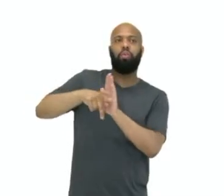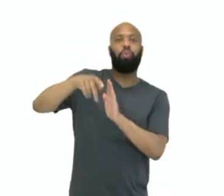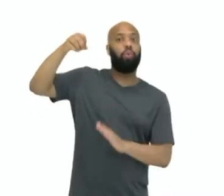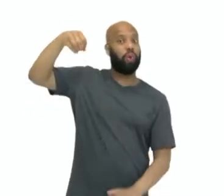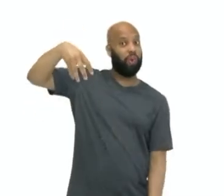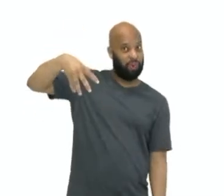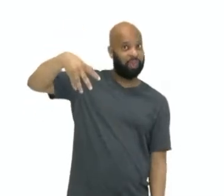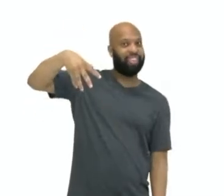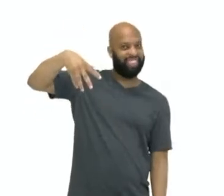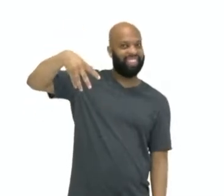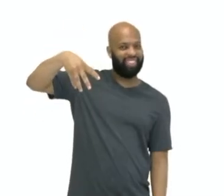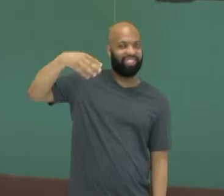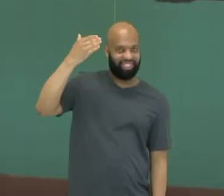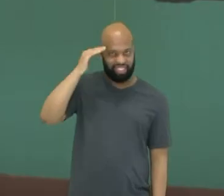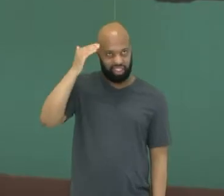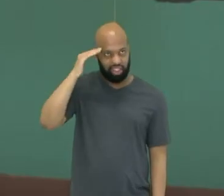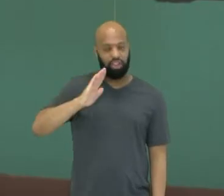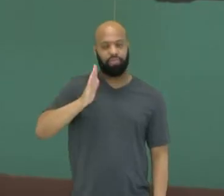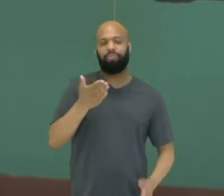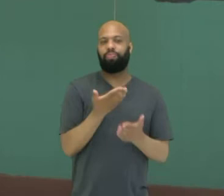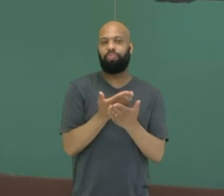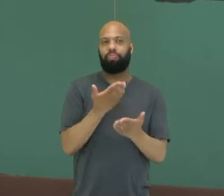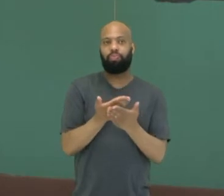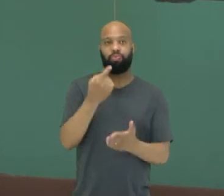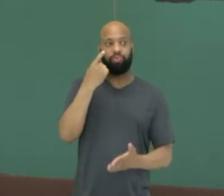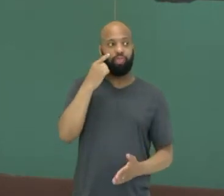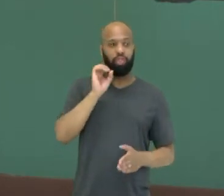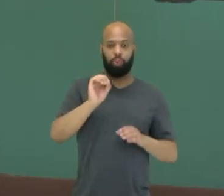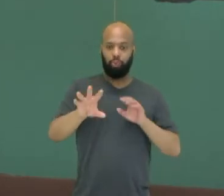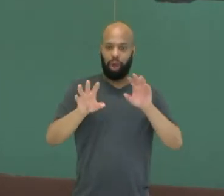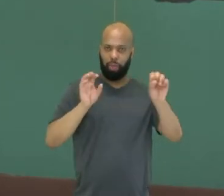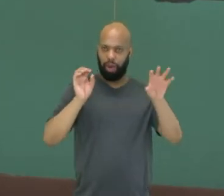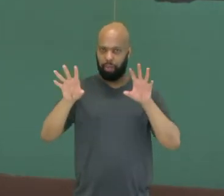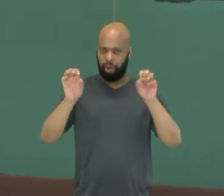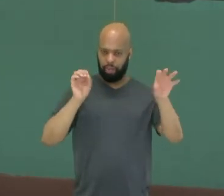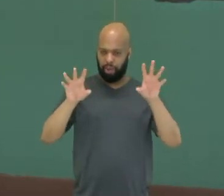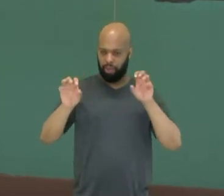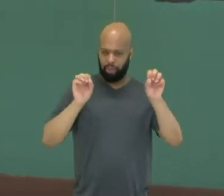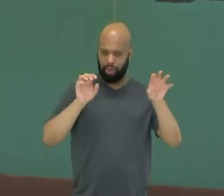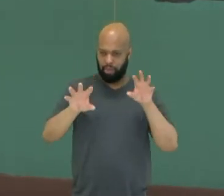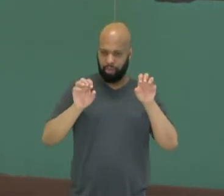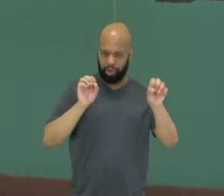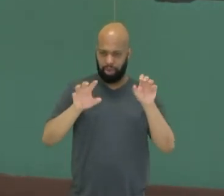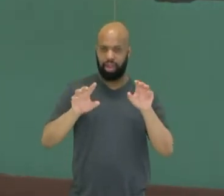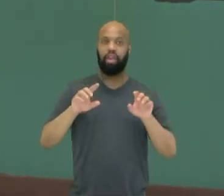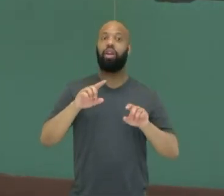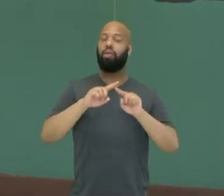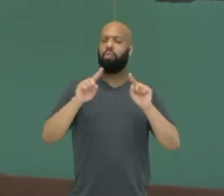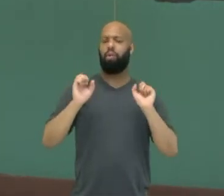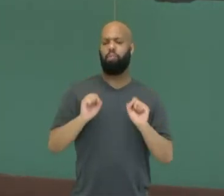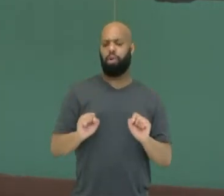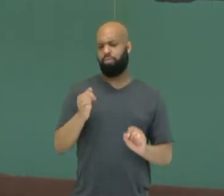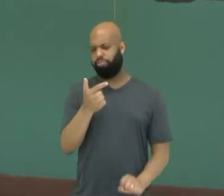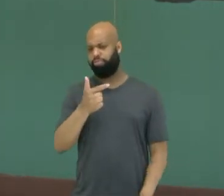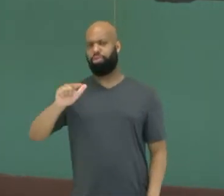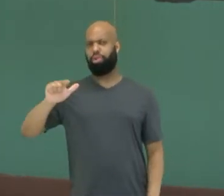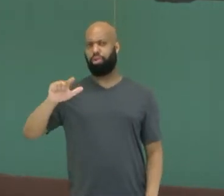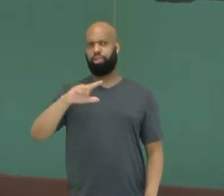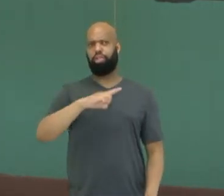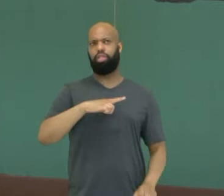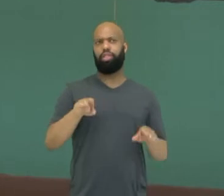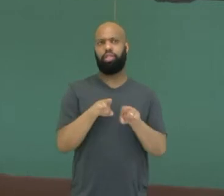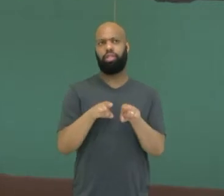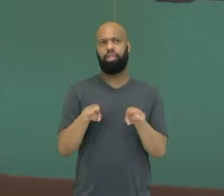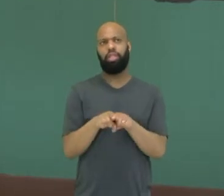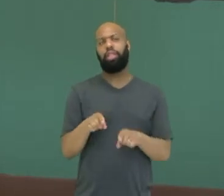em luminosa. Nós vimos o brilho da lâmpada, ela piscando. Porém, pode ser outras, né? Um